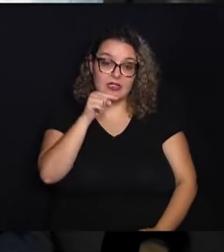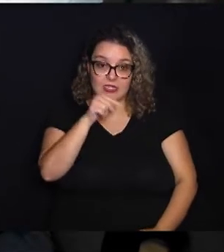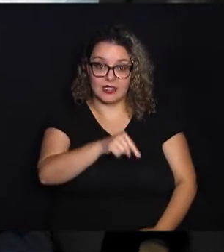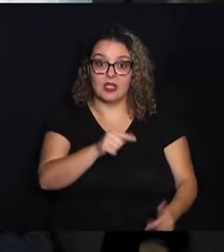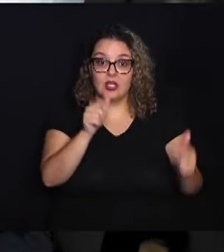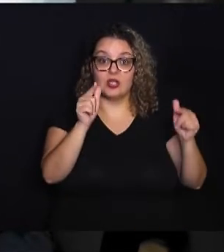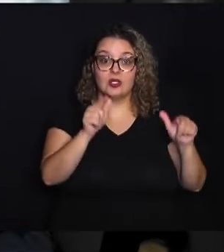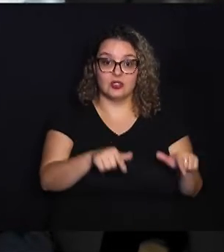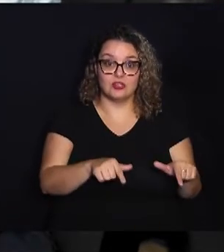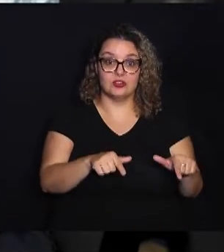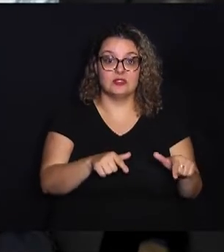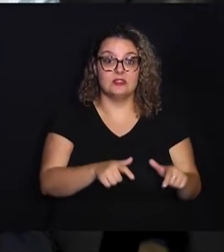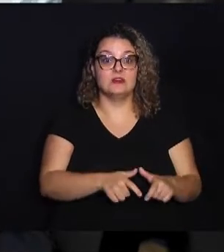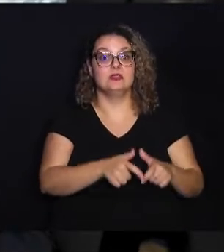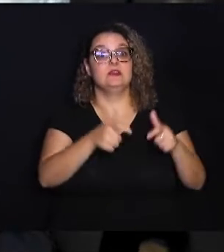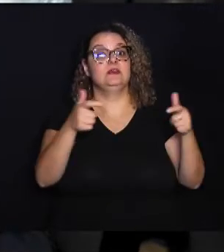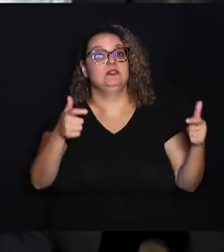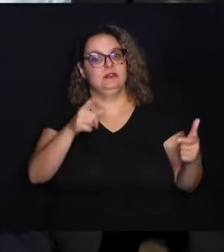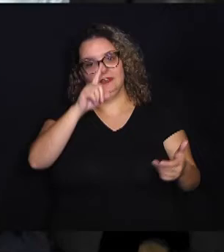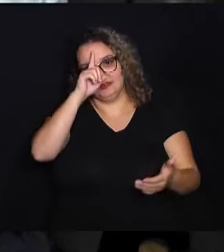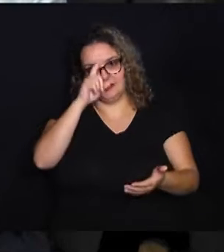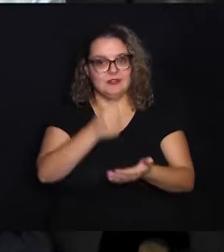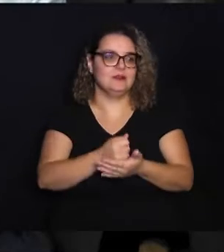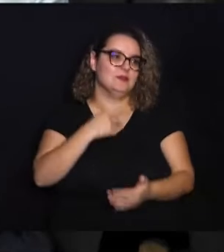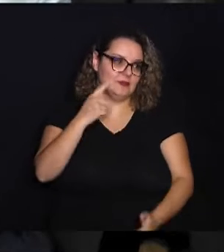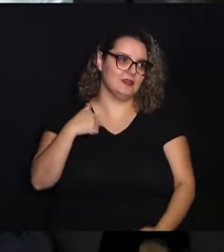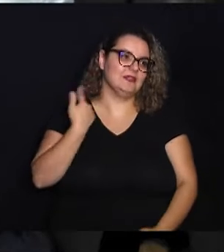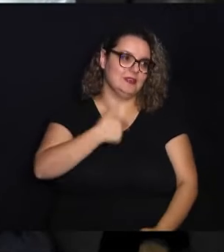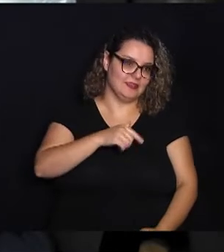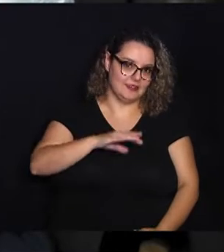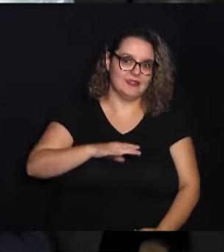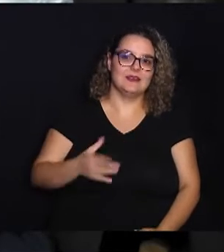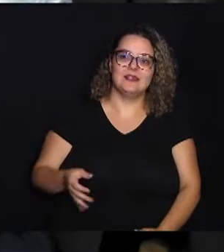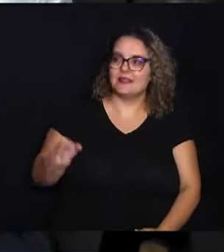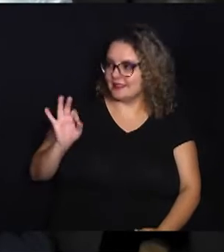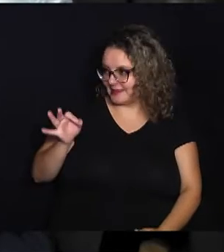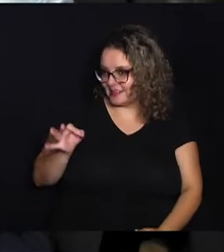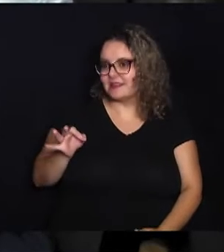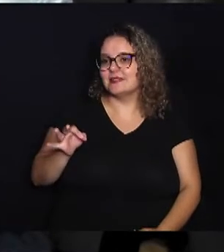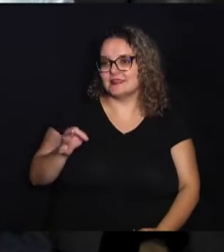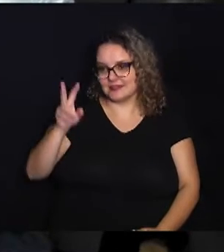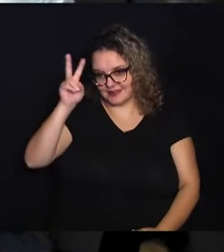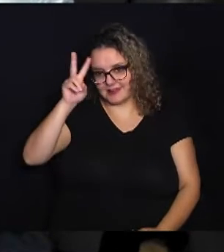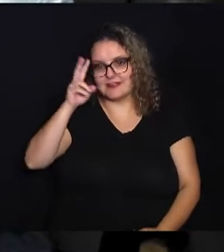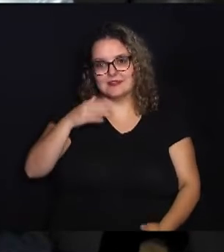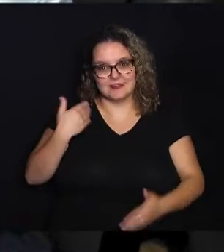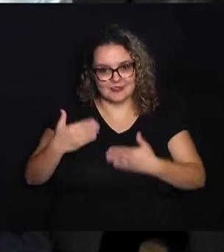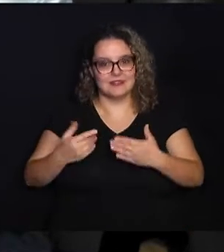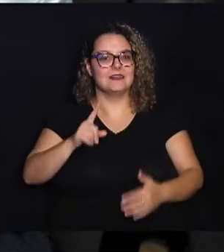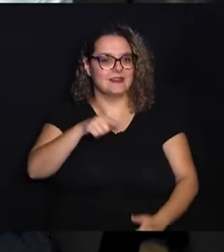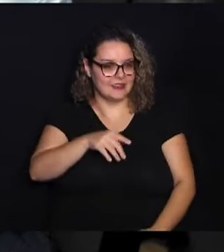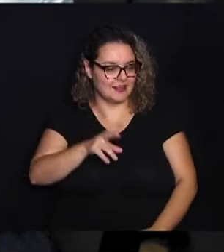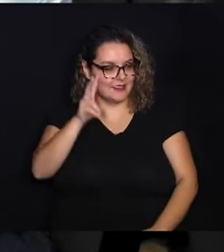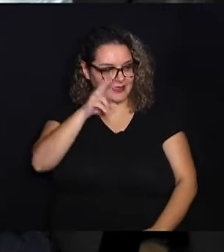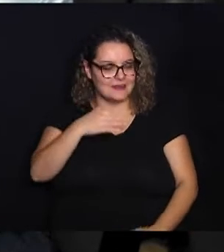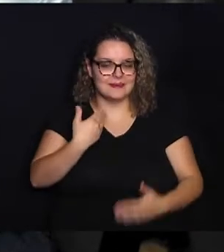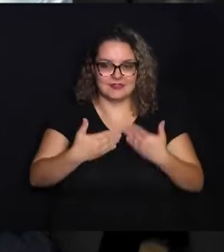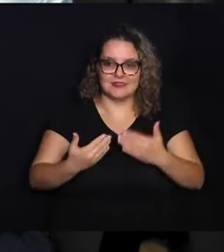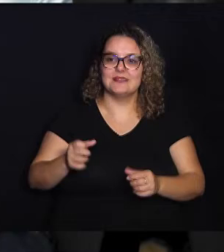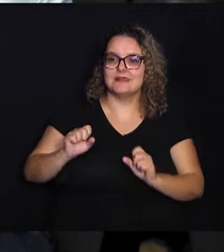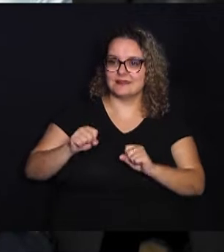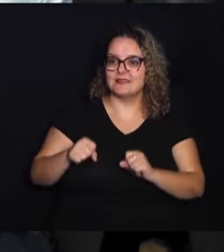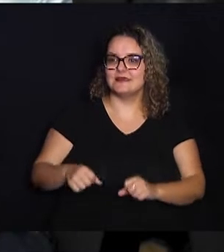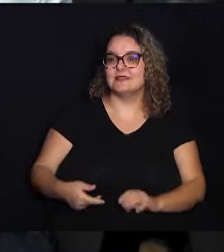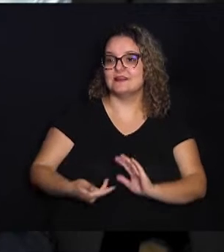local de grandes decisões políticas da nossa cidade, né? Exatamente, ele é histórico. Então é histórico isso. Até nesse sentido